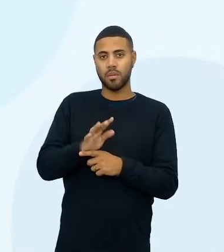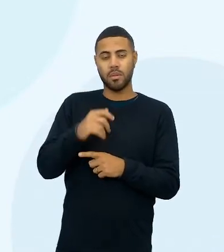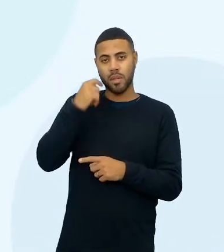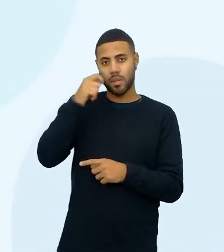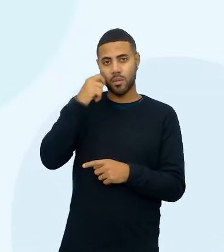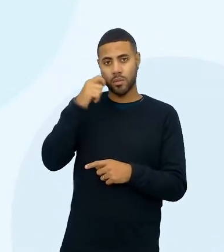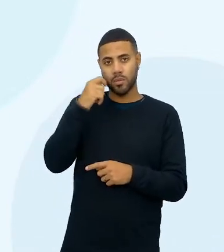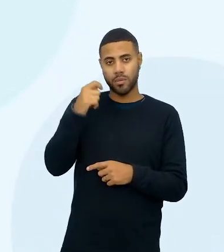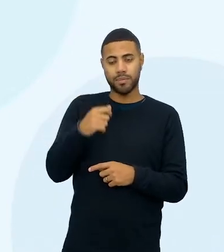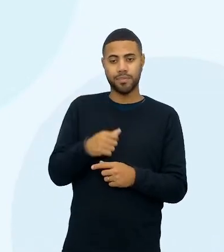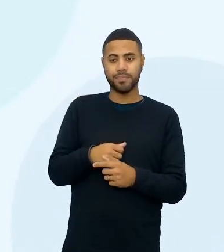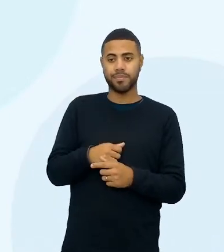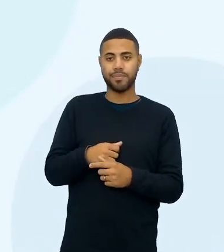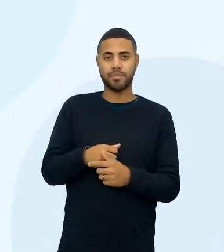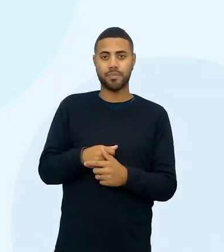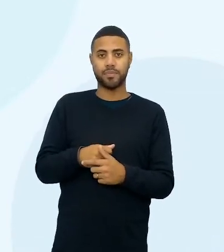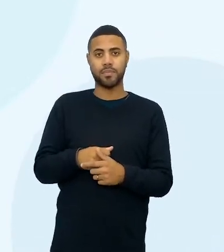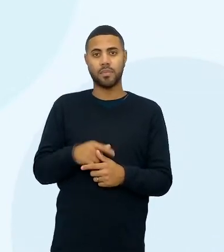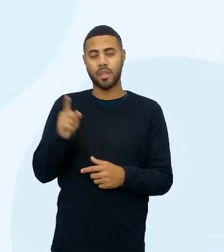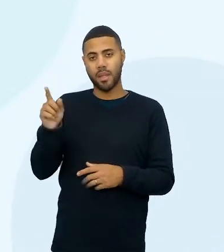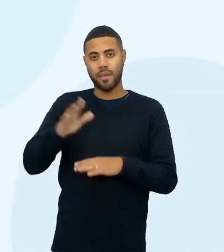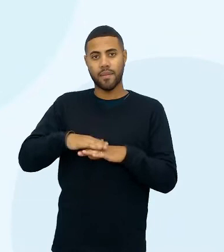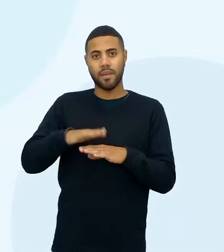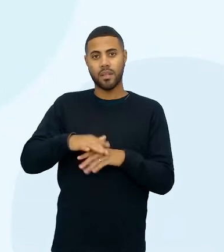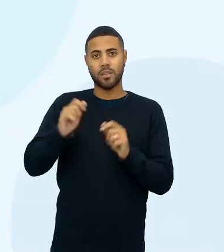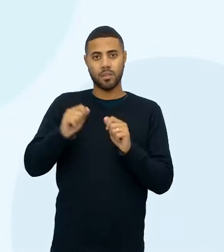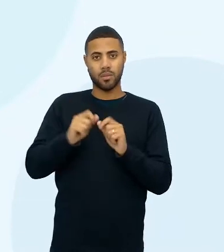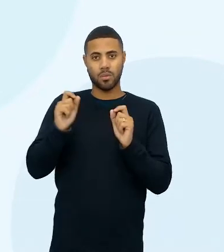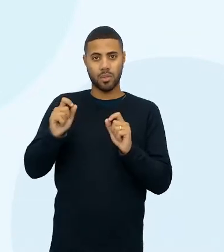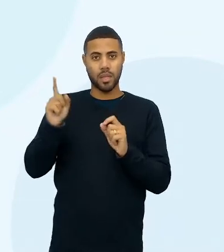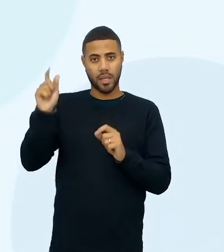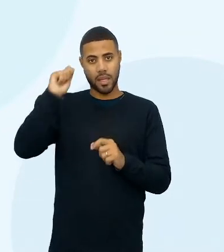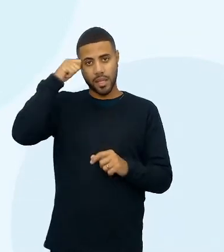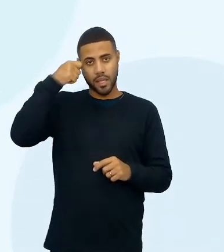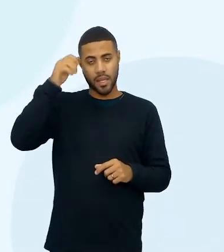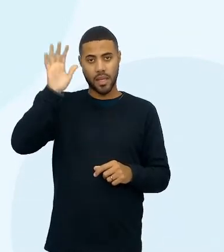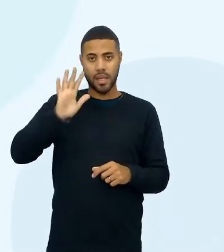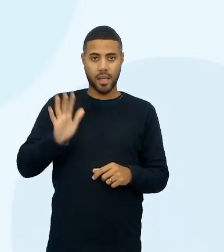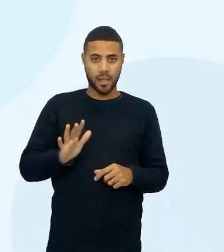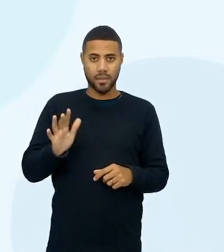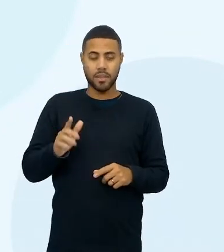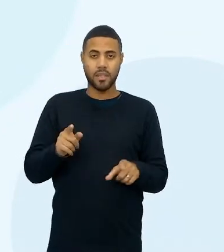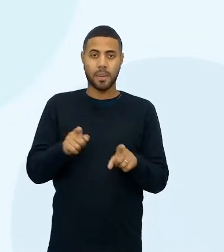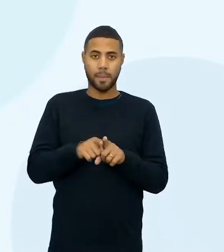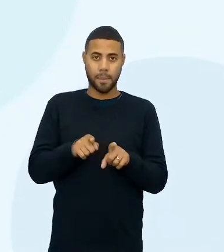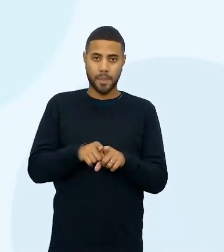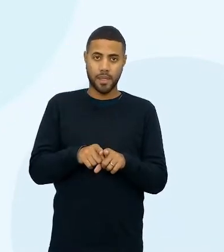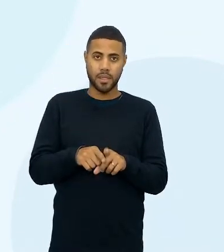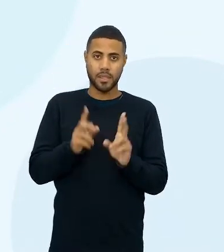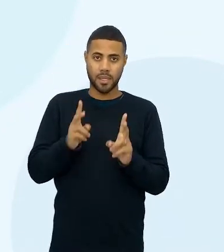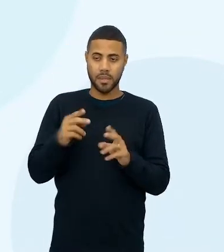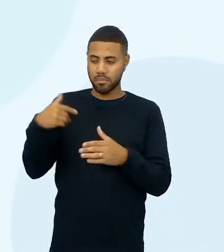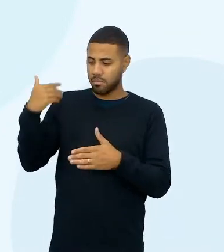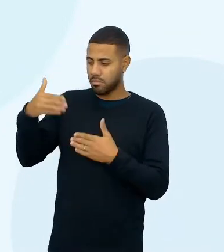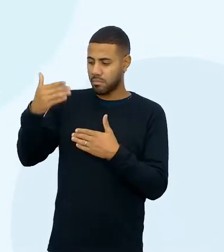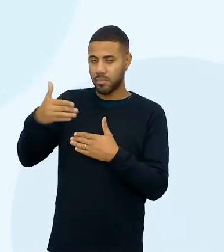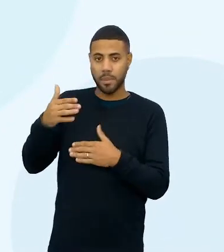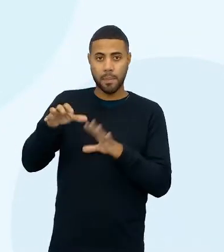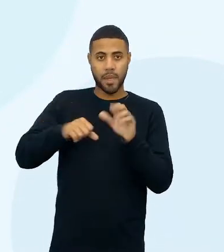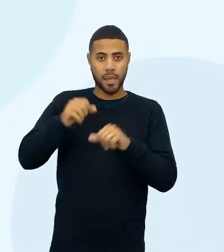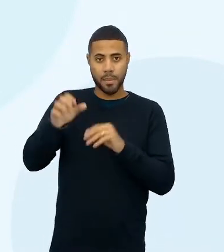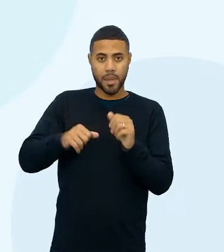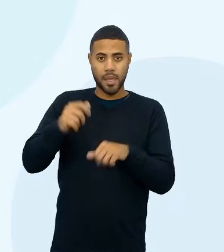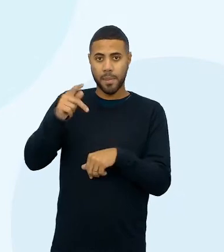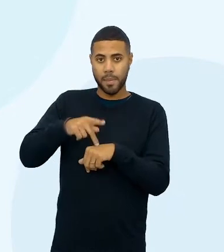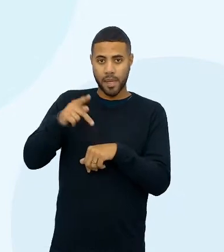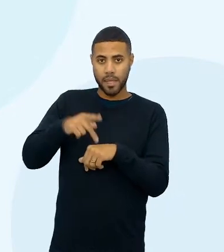ator, que ele se passa no continente africano e trata aí de toda a saga da extração e da